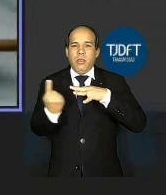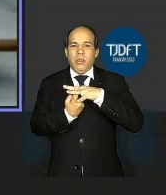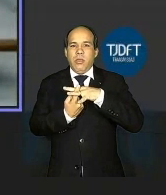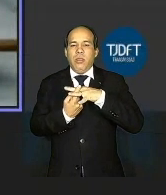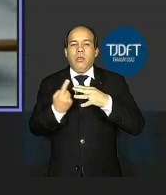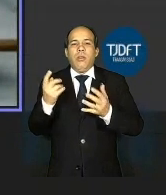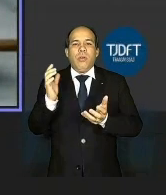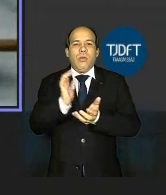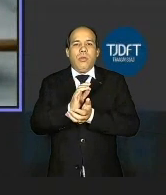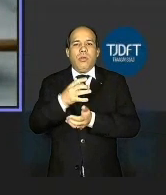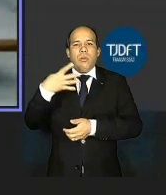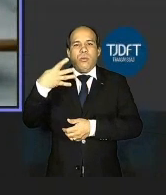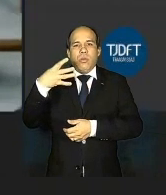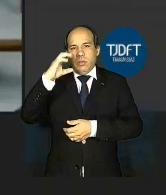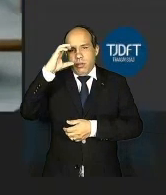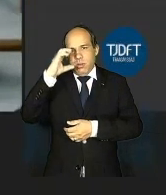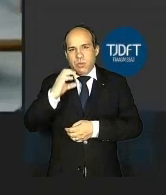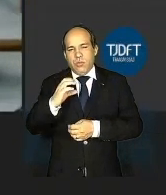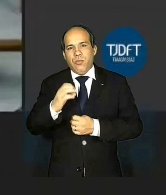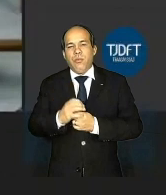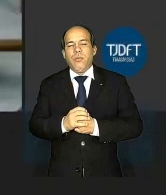na 4ª turma civil